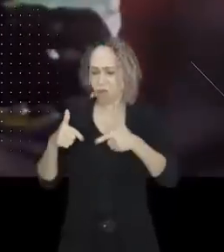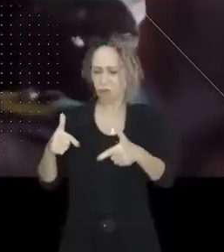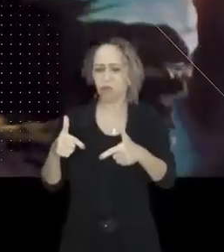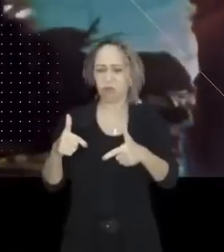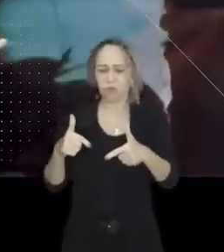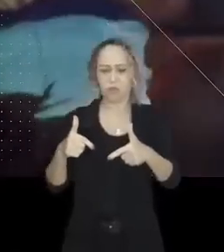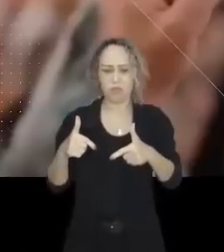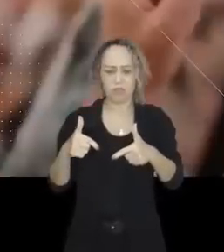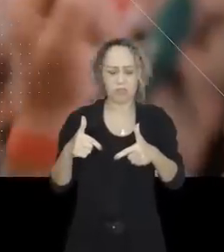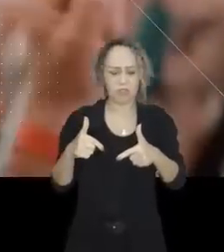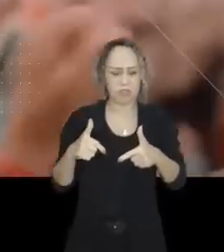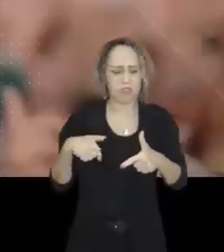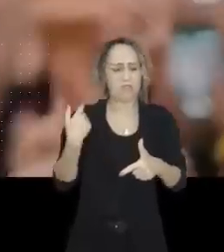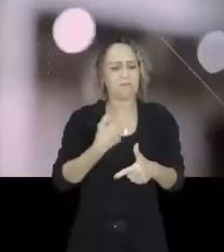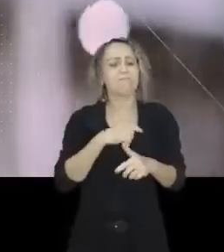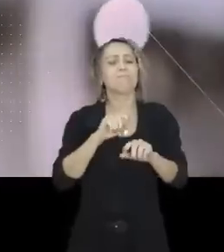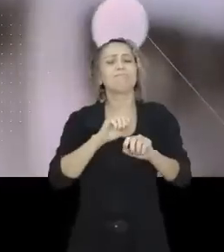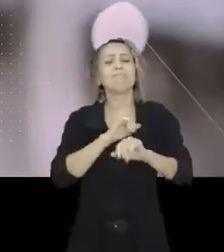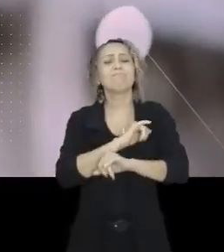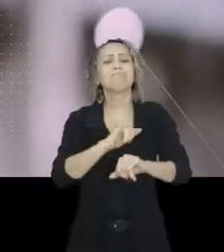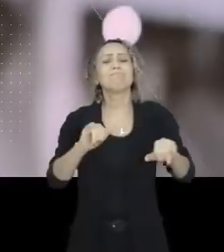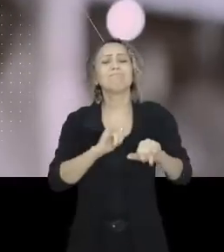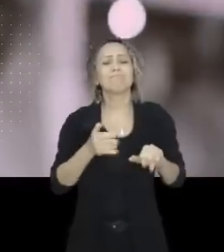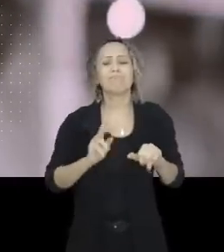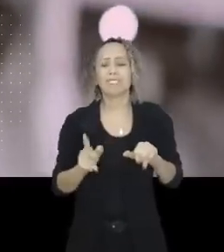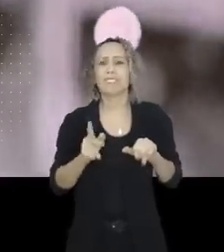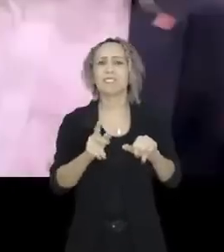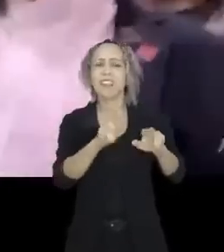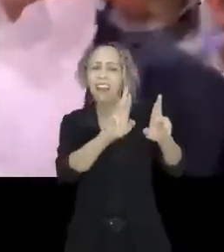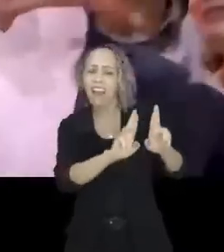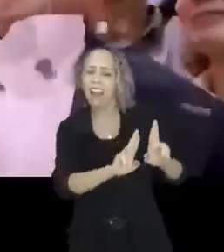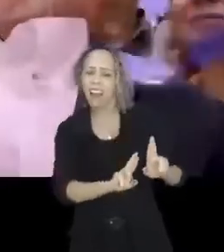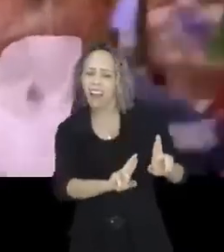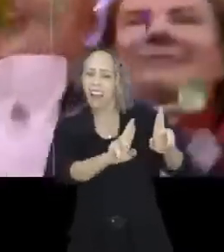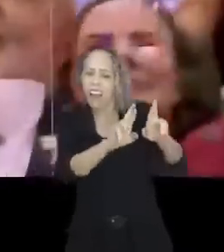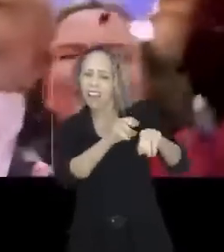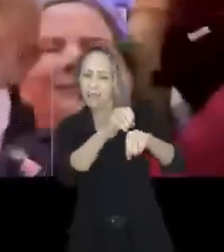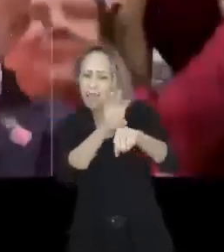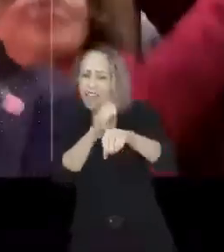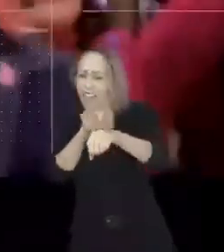sem deixar de transmitir a esperança.